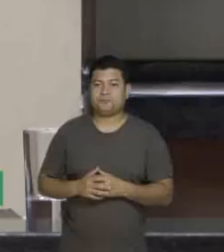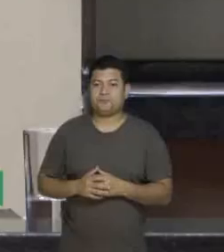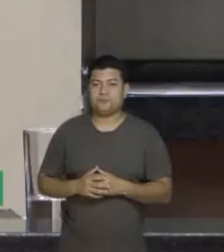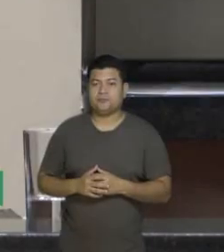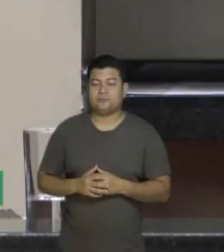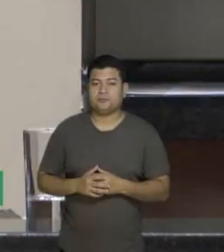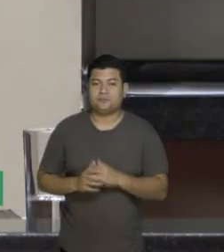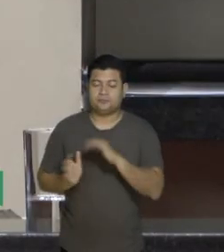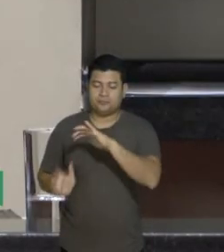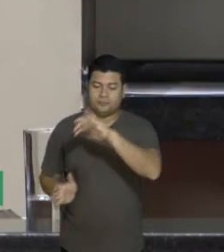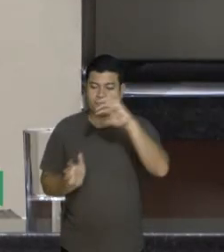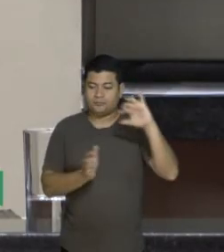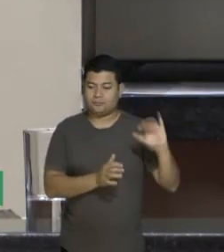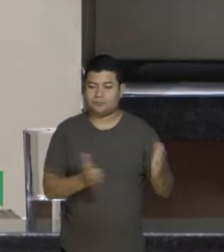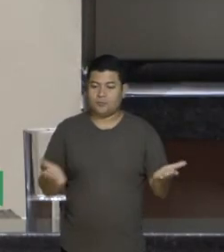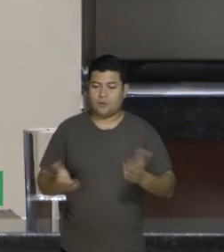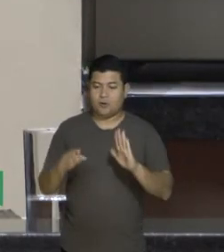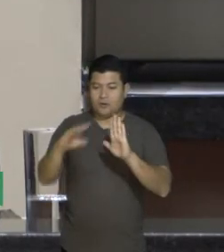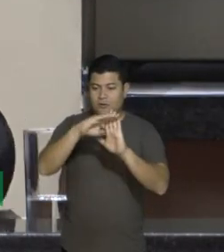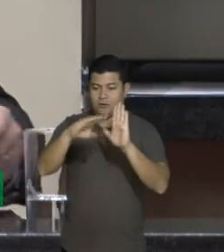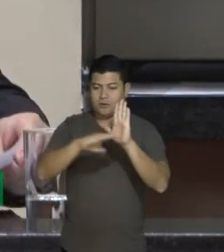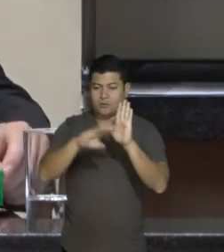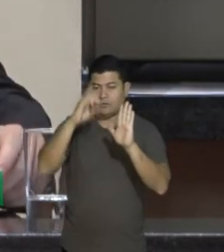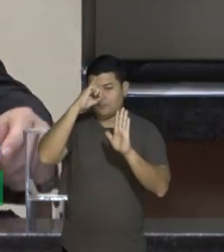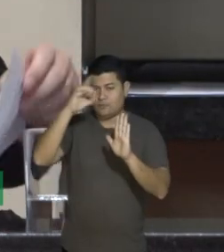Passamos à ordem do dia.